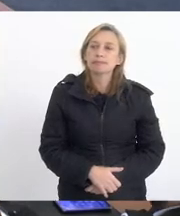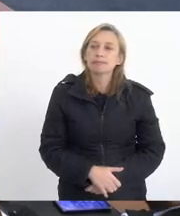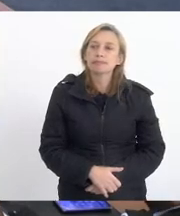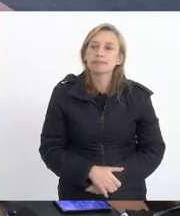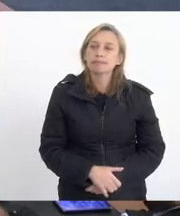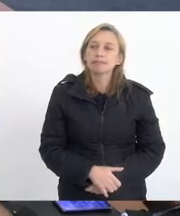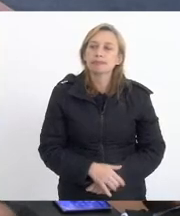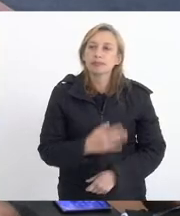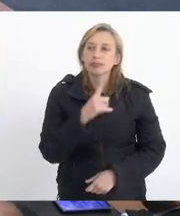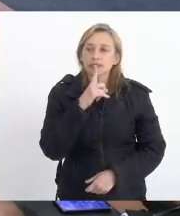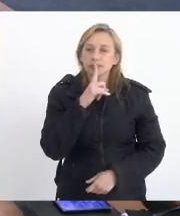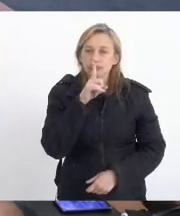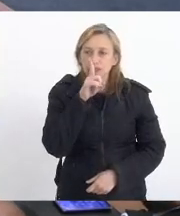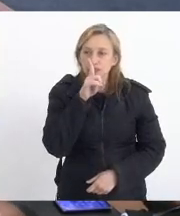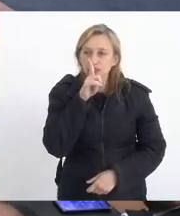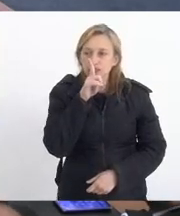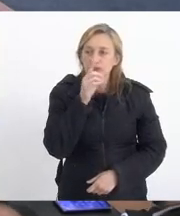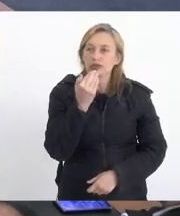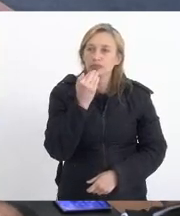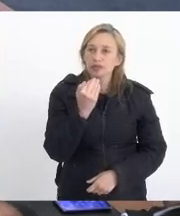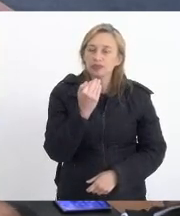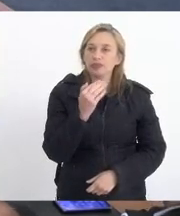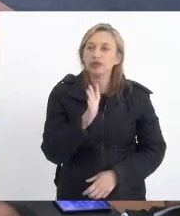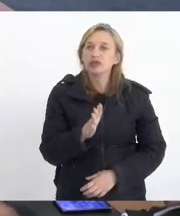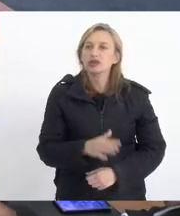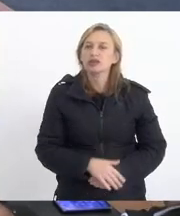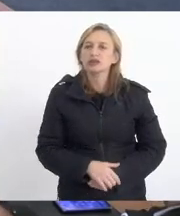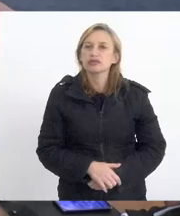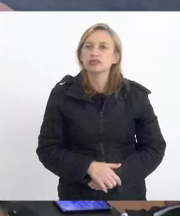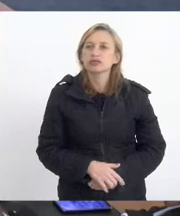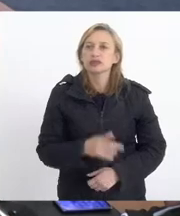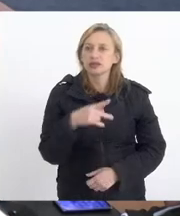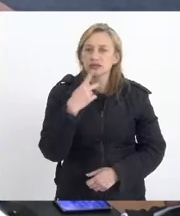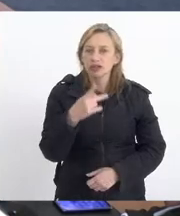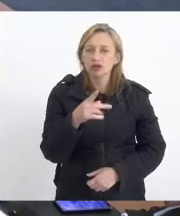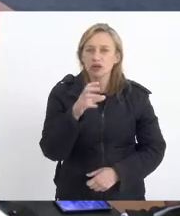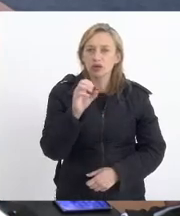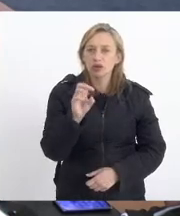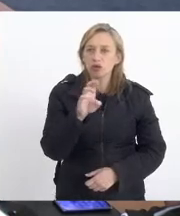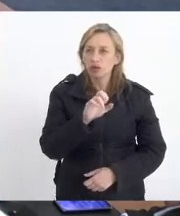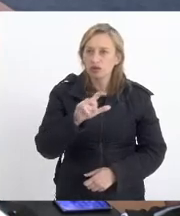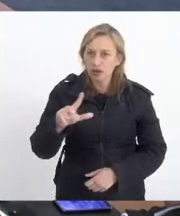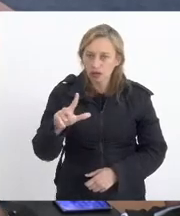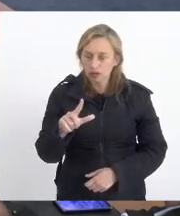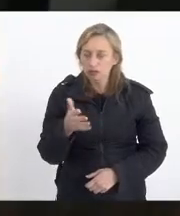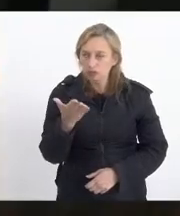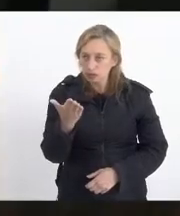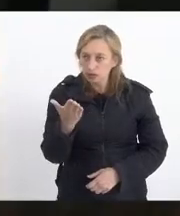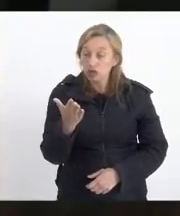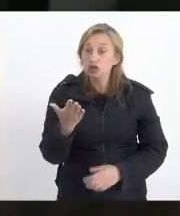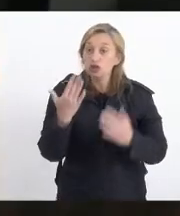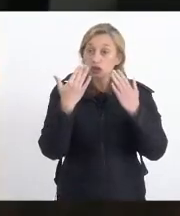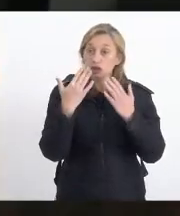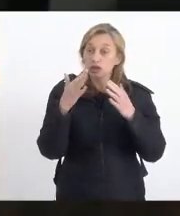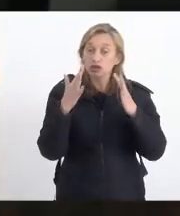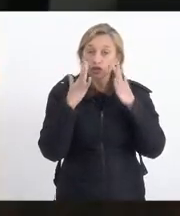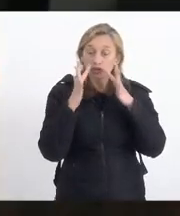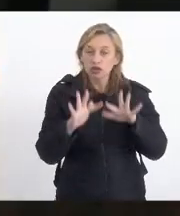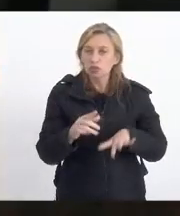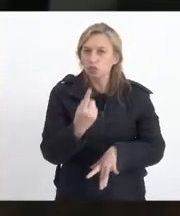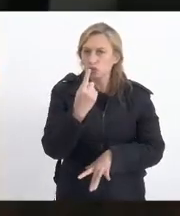Vou pedir o silêncio, por gentileza. Das palavras do coronel Chauvet, eu chamo a atenção para uma